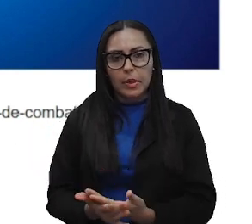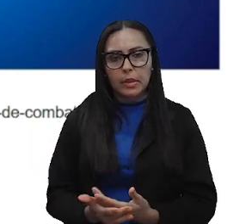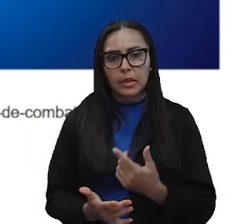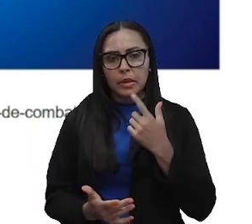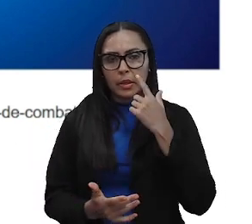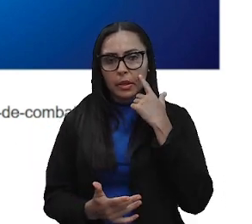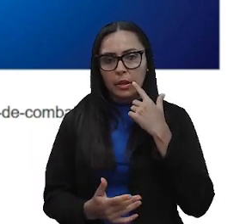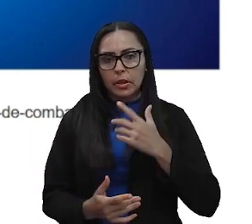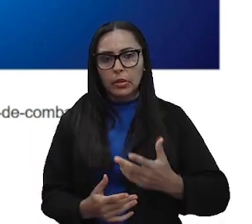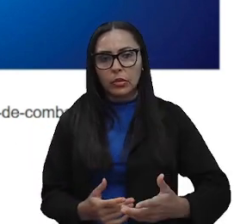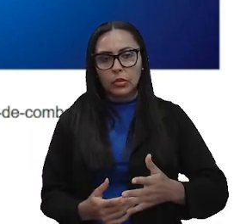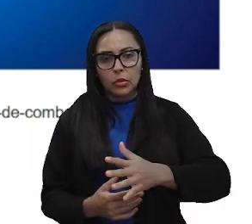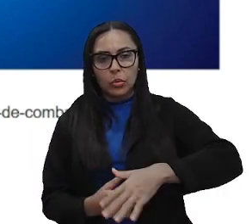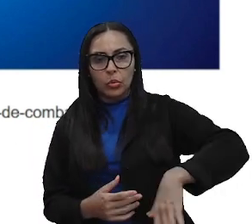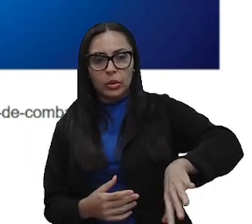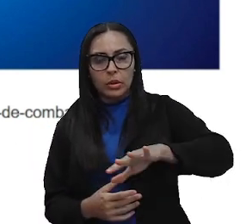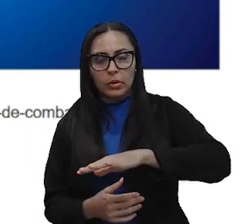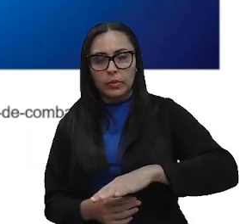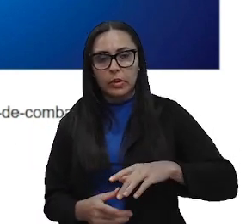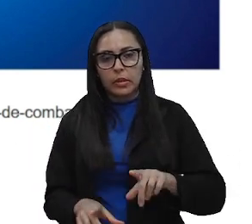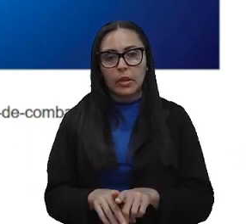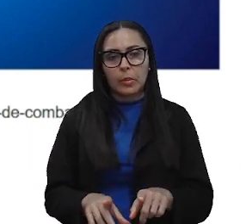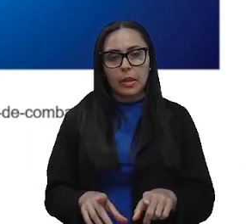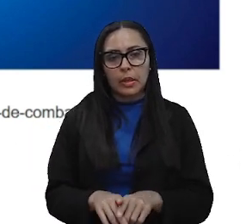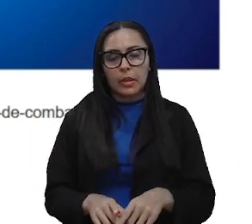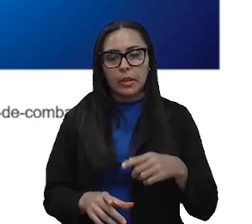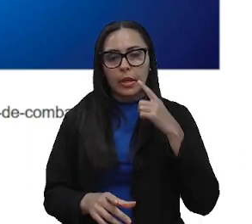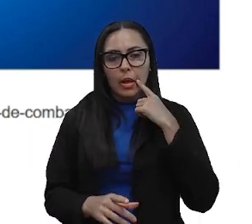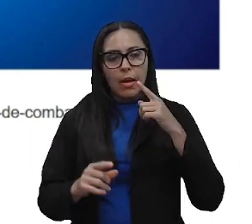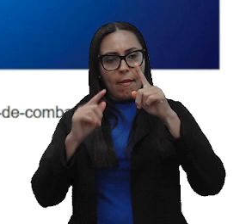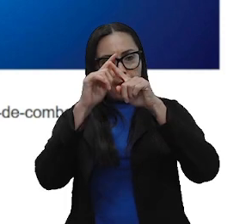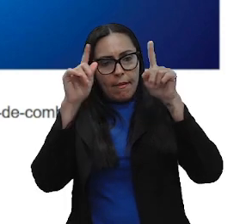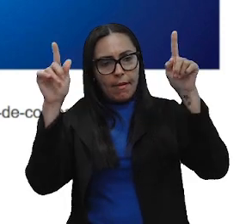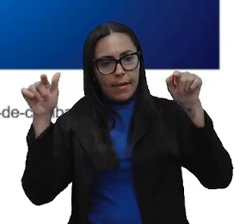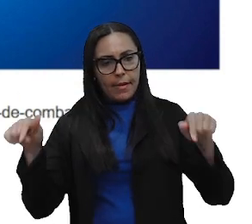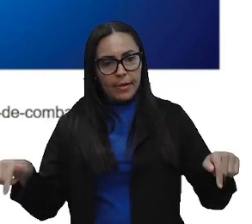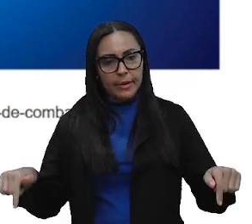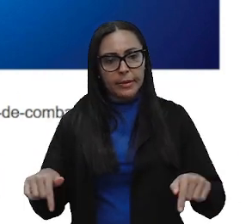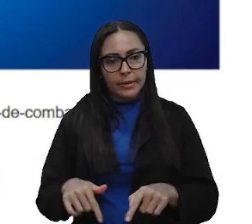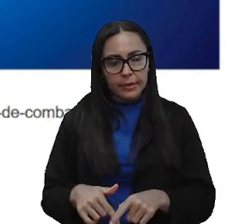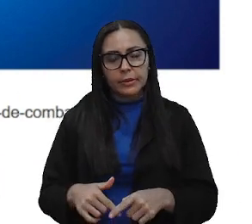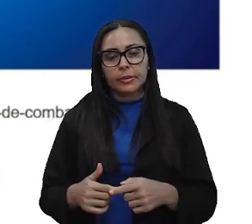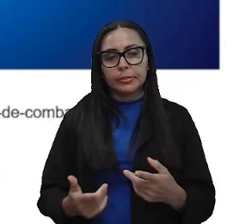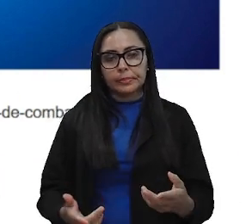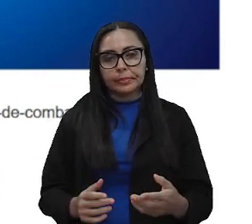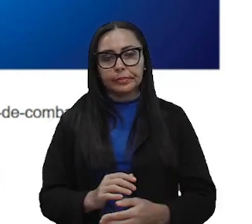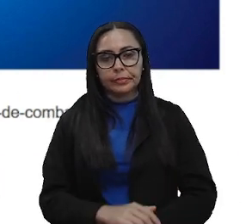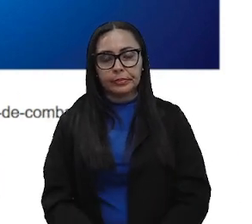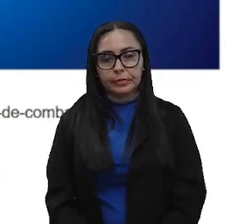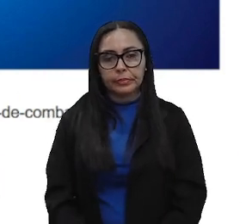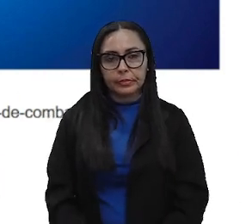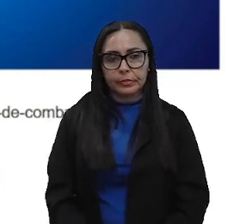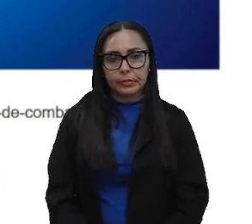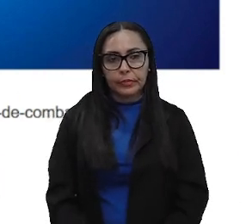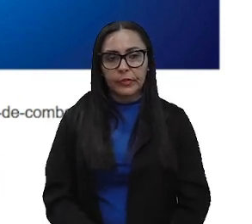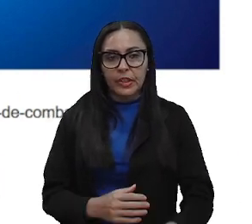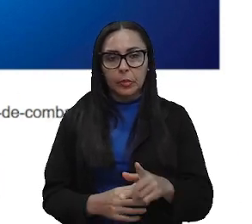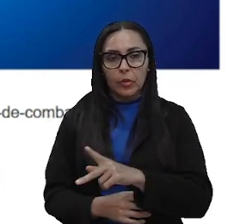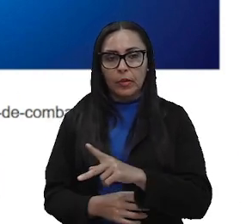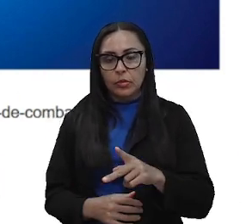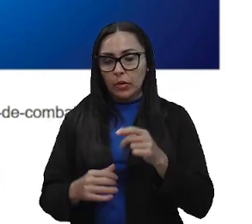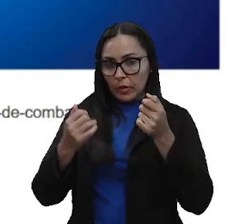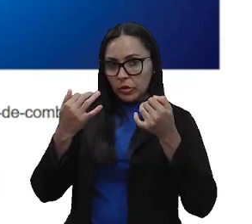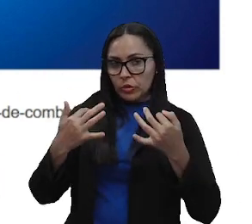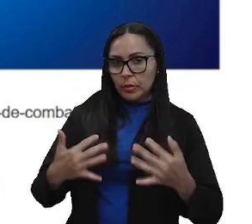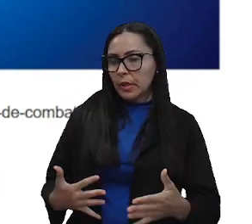esse ciclo que envolve a área em que ela está trabalhando, né? Os membros superiores, que a professora Fabiana vai explicar melhor para